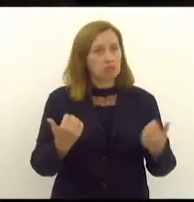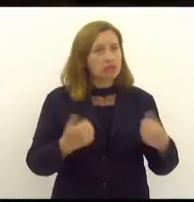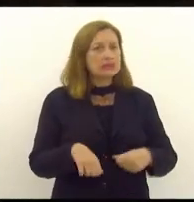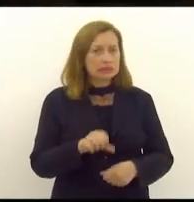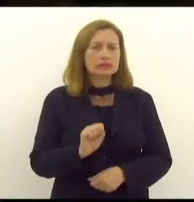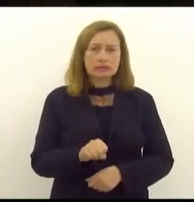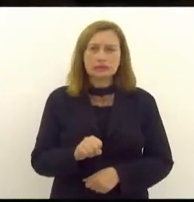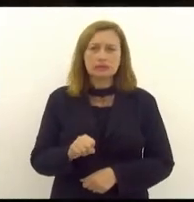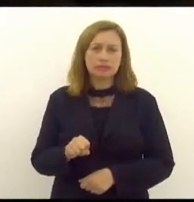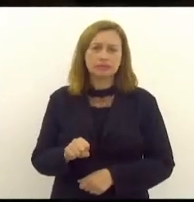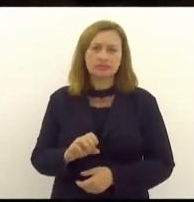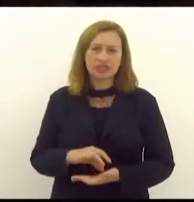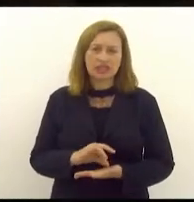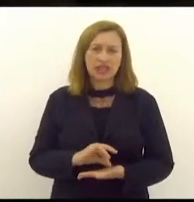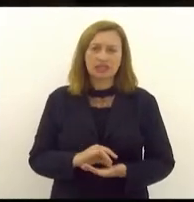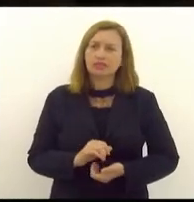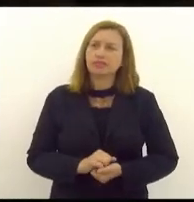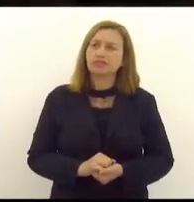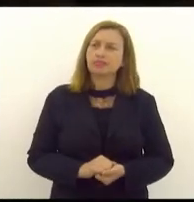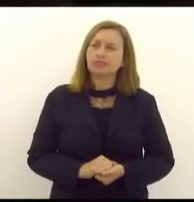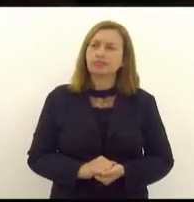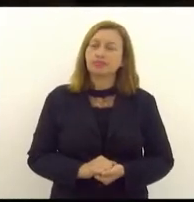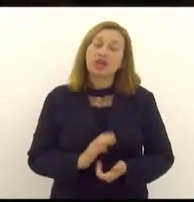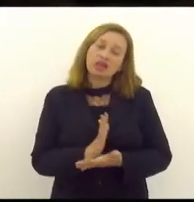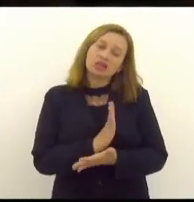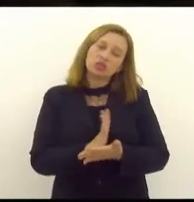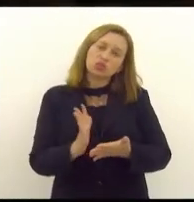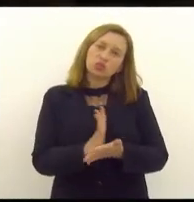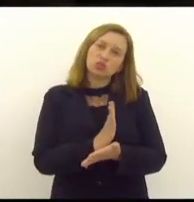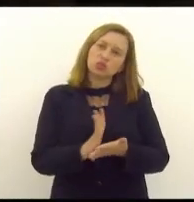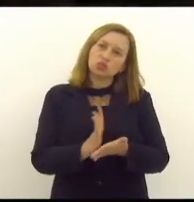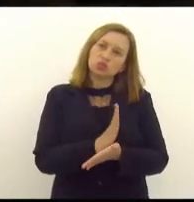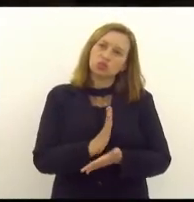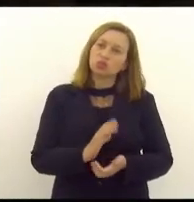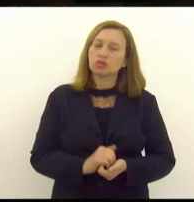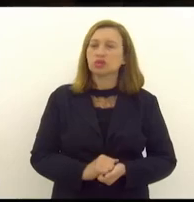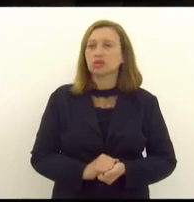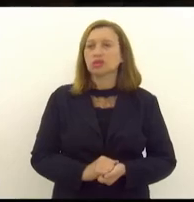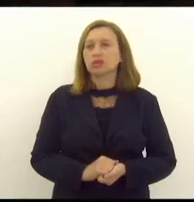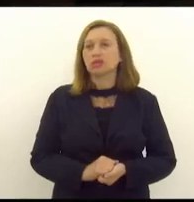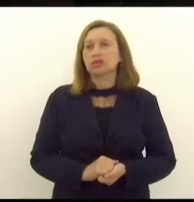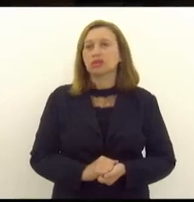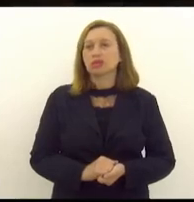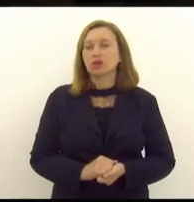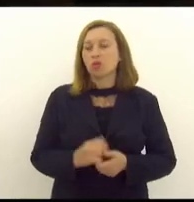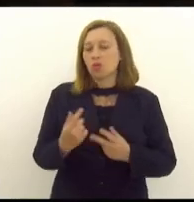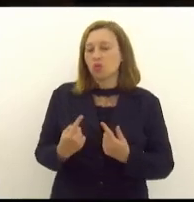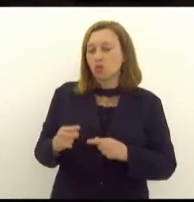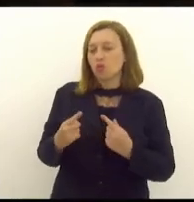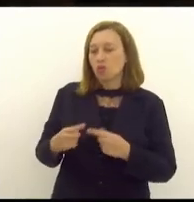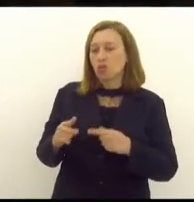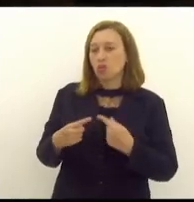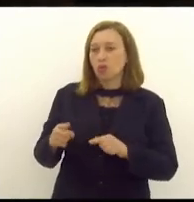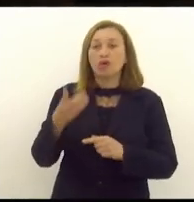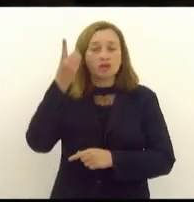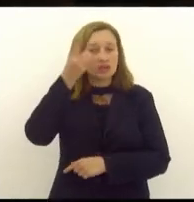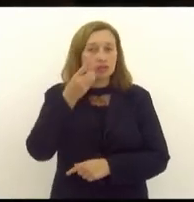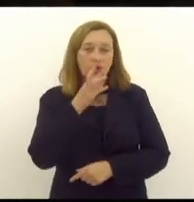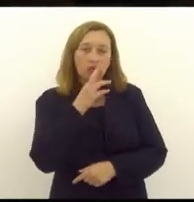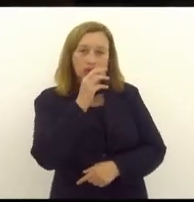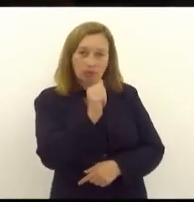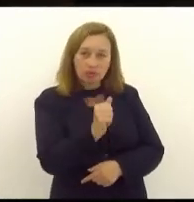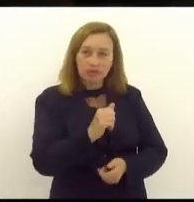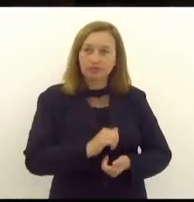ser assim mesmo às vezes eu provoco o deputado Rodrigo